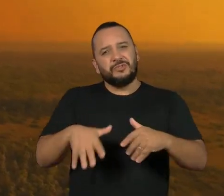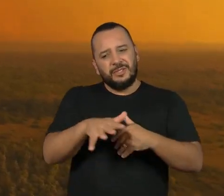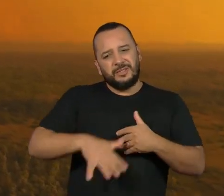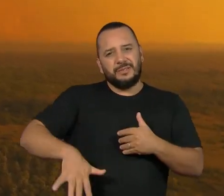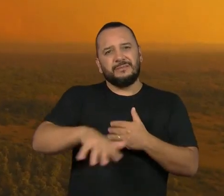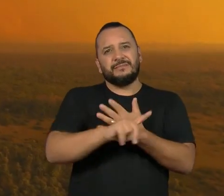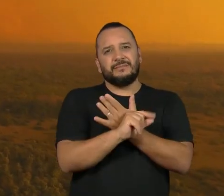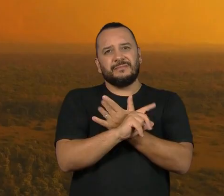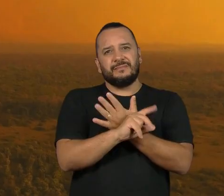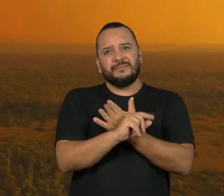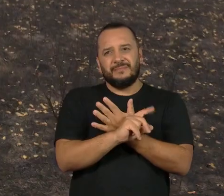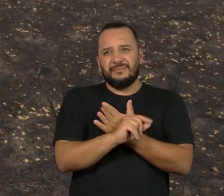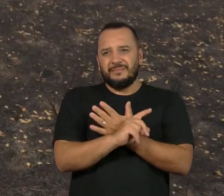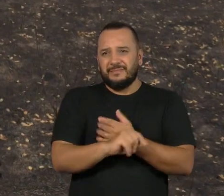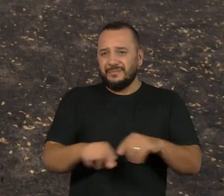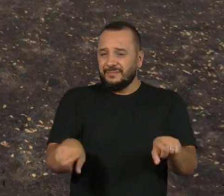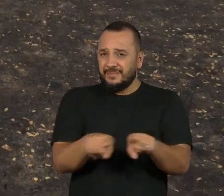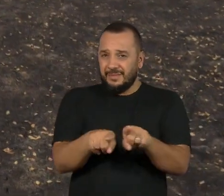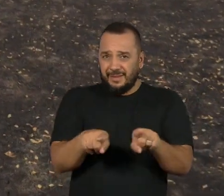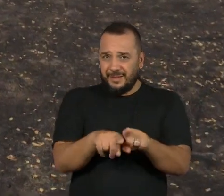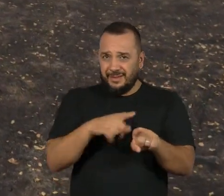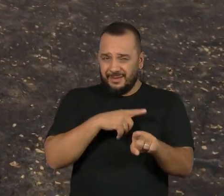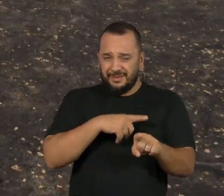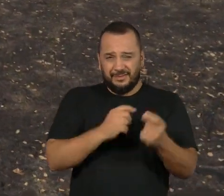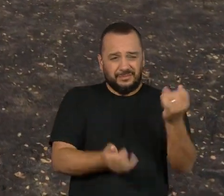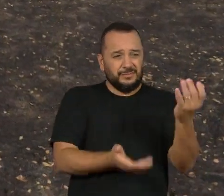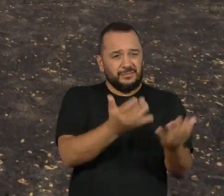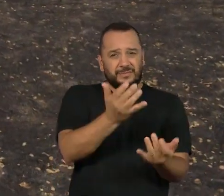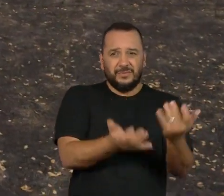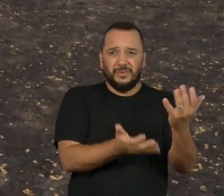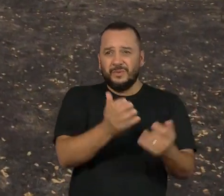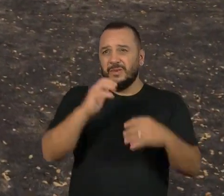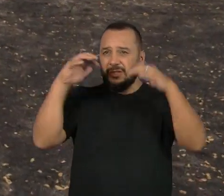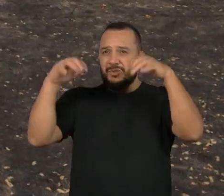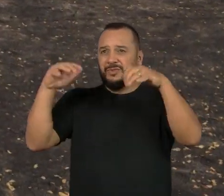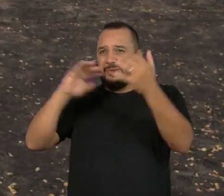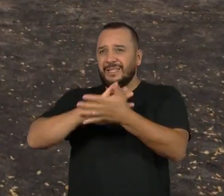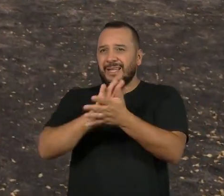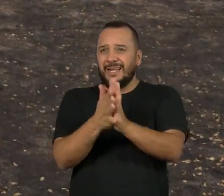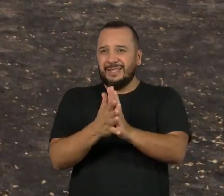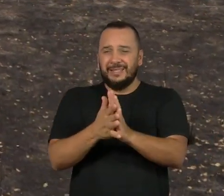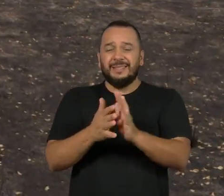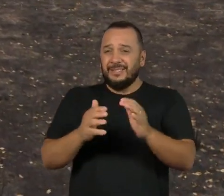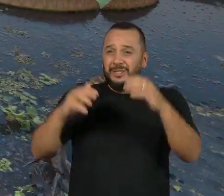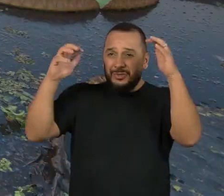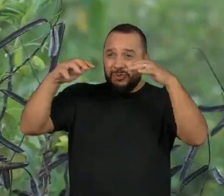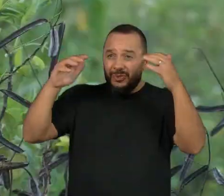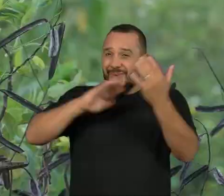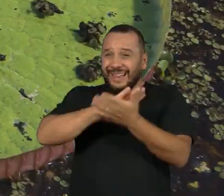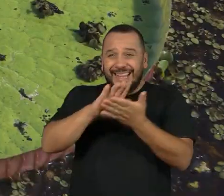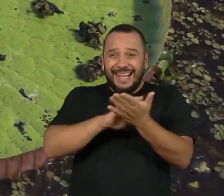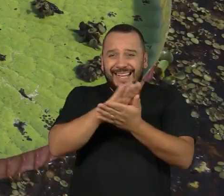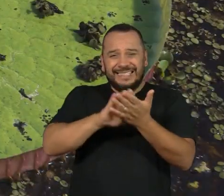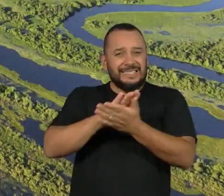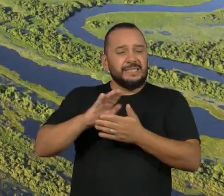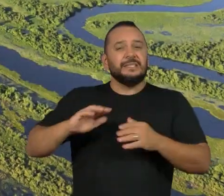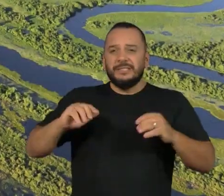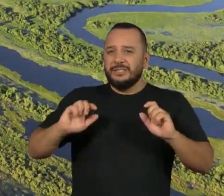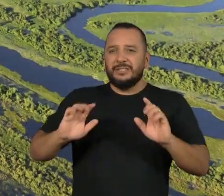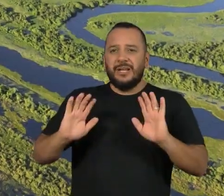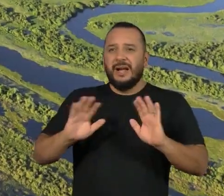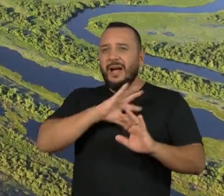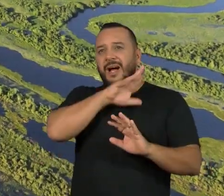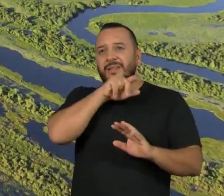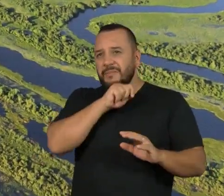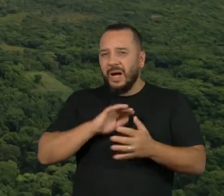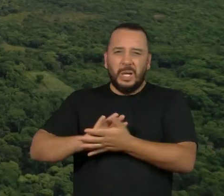O fogo e a estiagem consomem a vegetação e ameaçam os animais silvestres. Mais uma vez, a